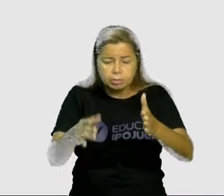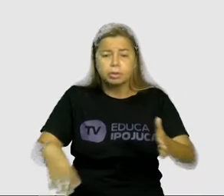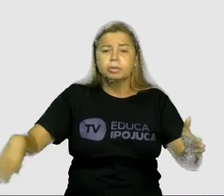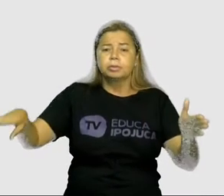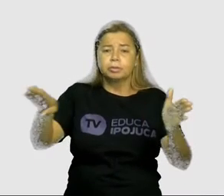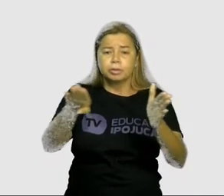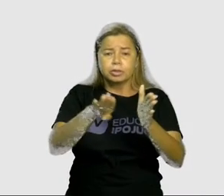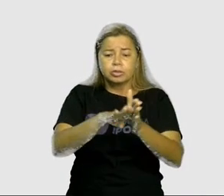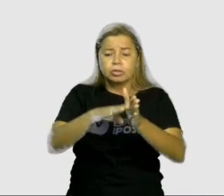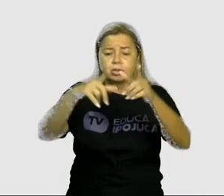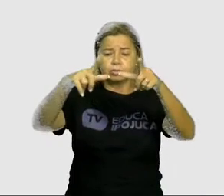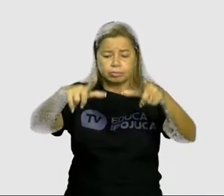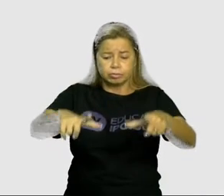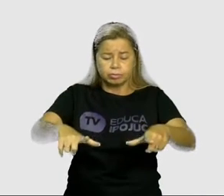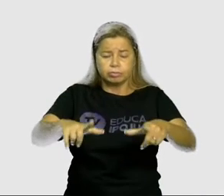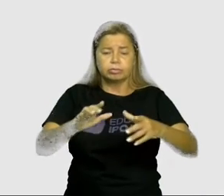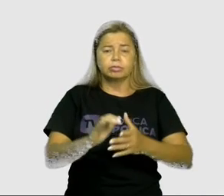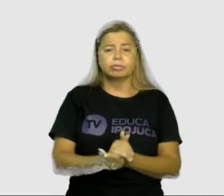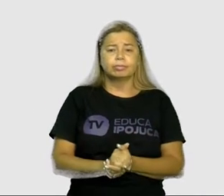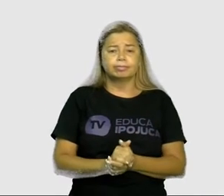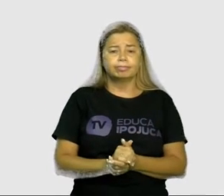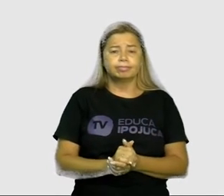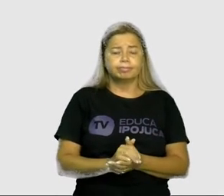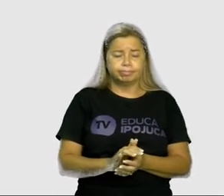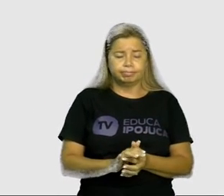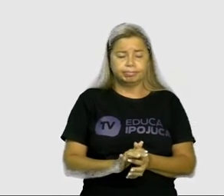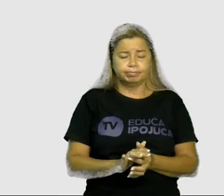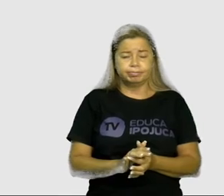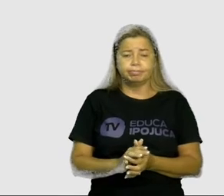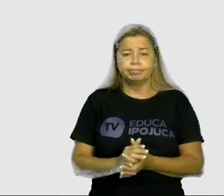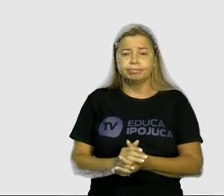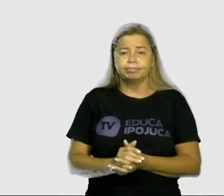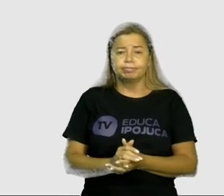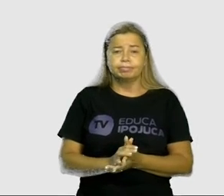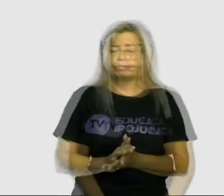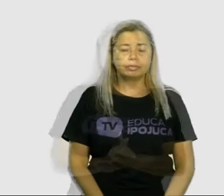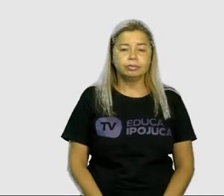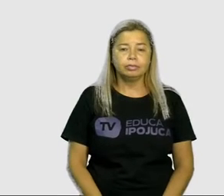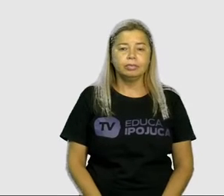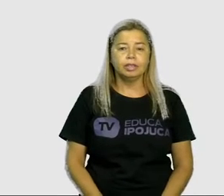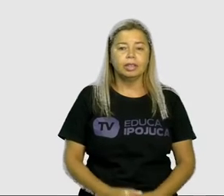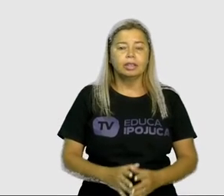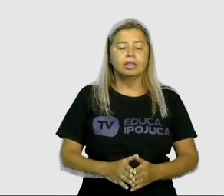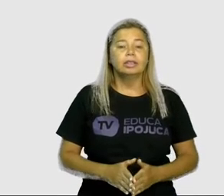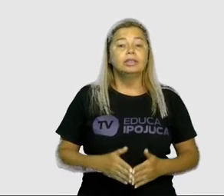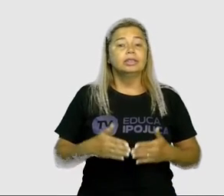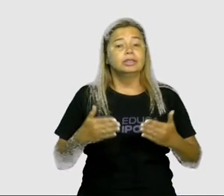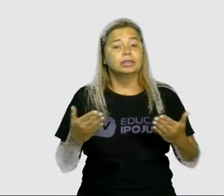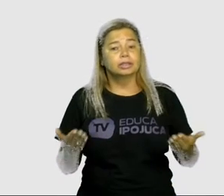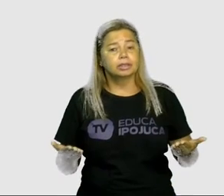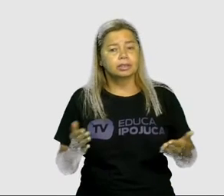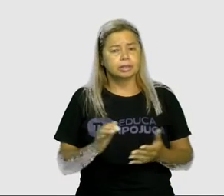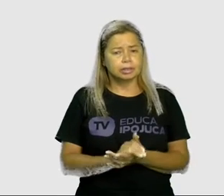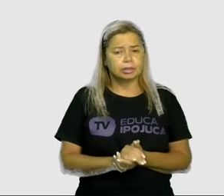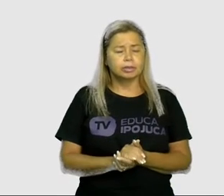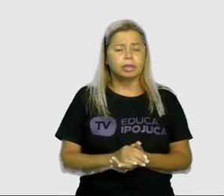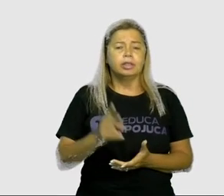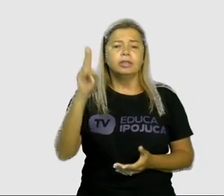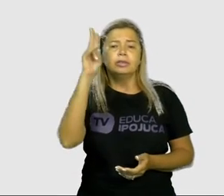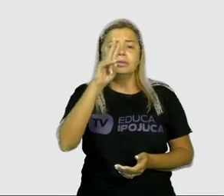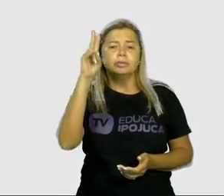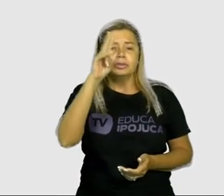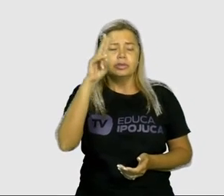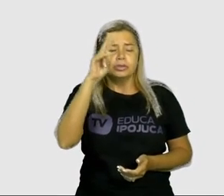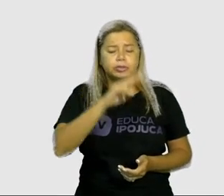determinado lugar, certo? Então, percurso é isso. Então, vamos ver o que a criança vai